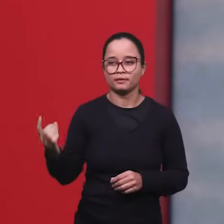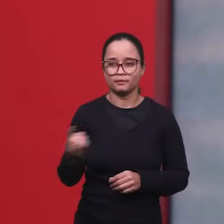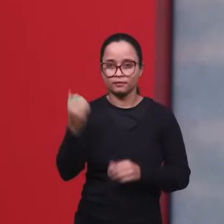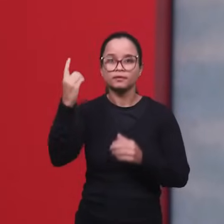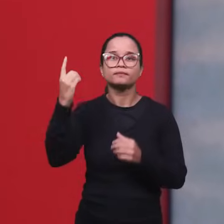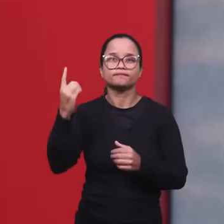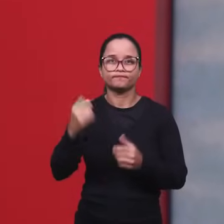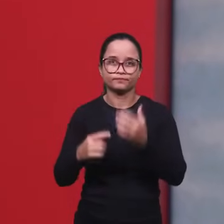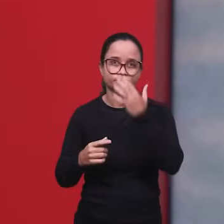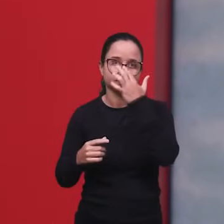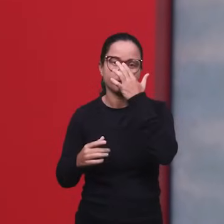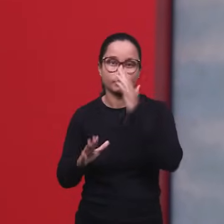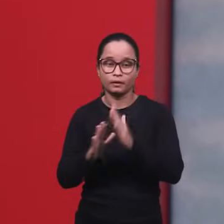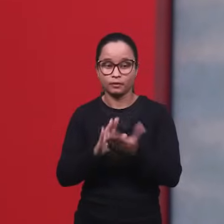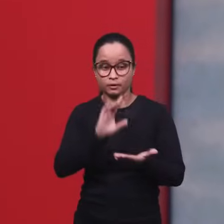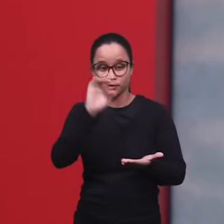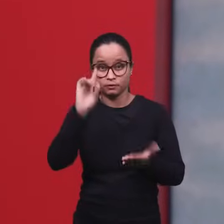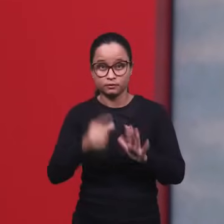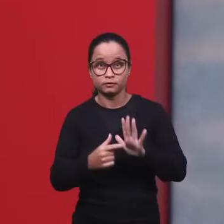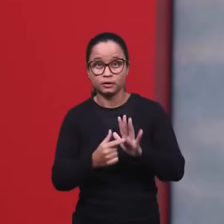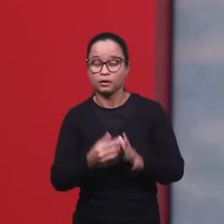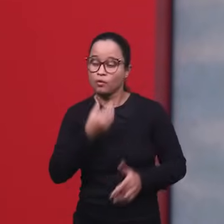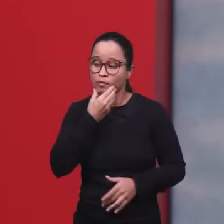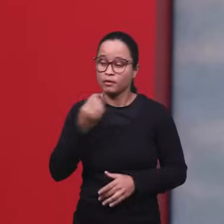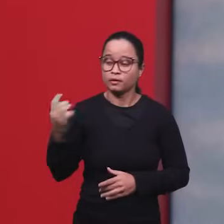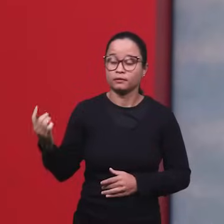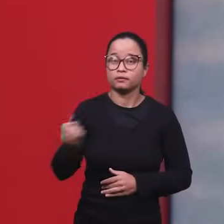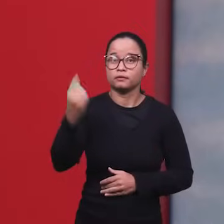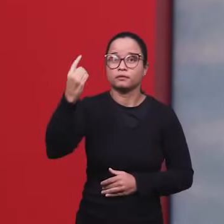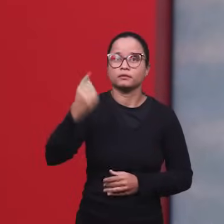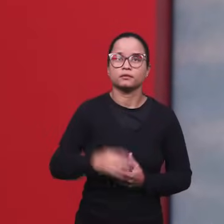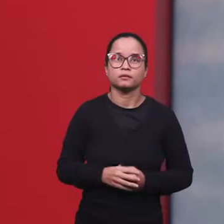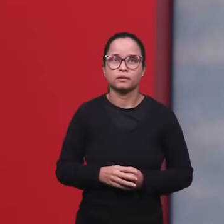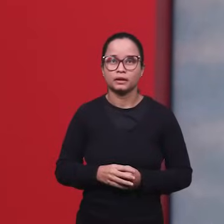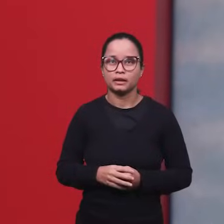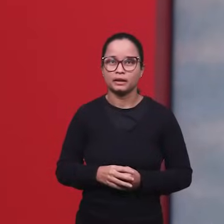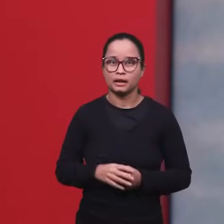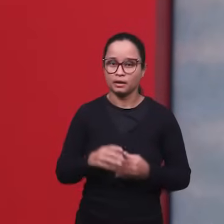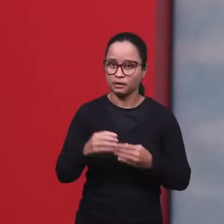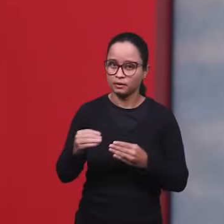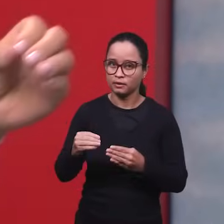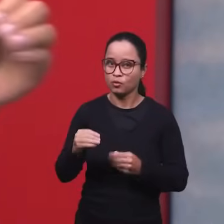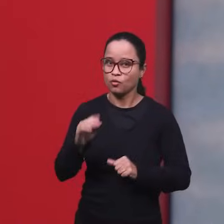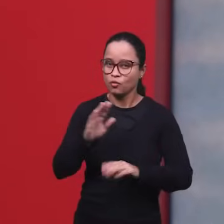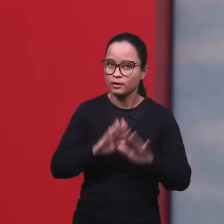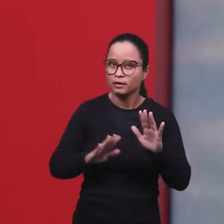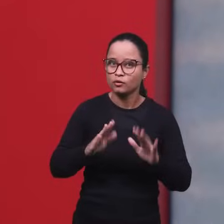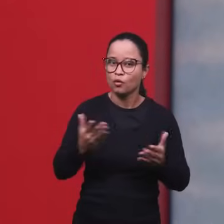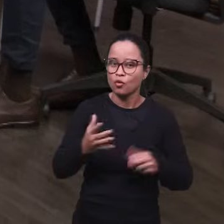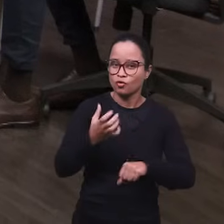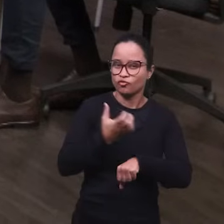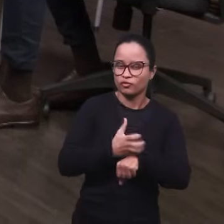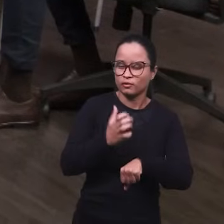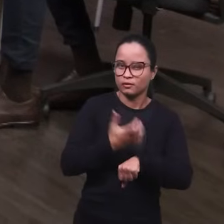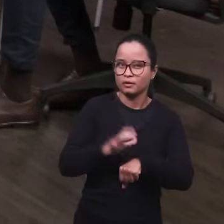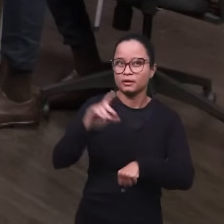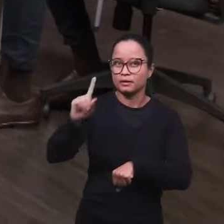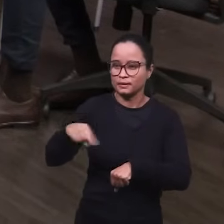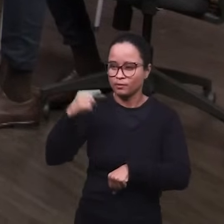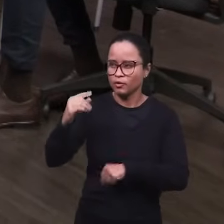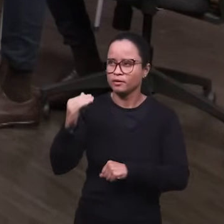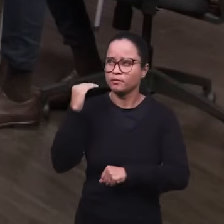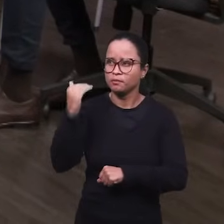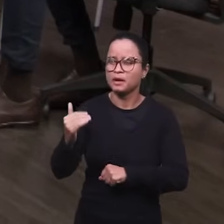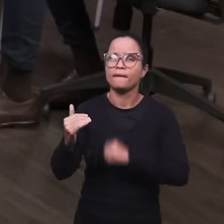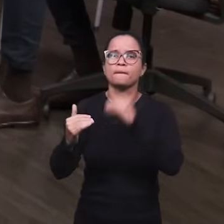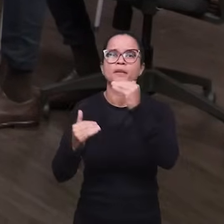isso, né? A palavra fala que Davi, ele se conduzia prudentemente. Então, assim, se eu sou um estagiário hoje, calma que daqui a pouco eu vou